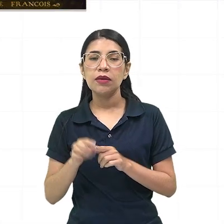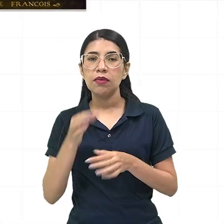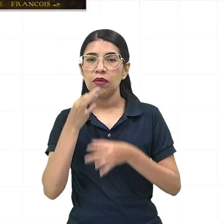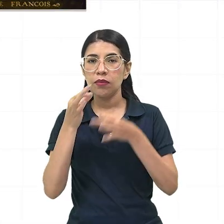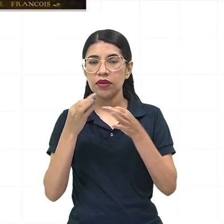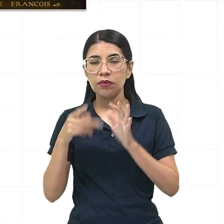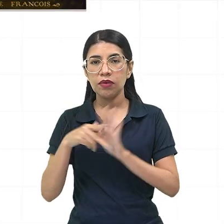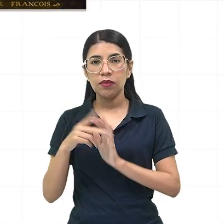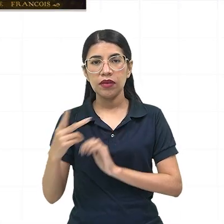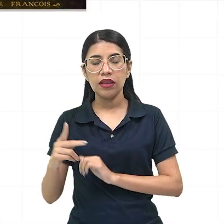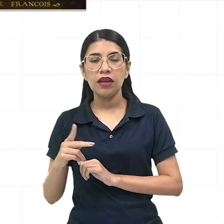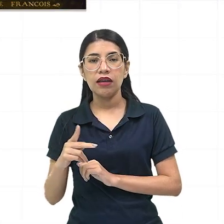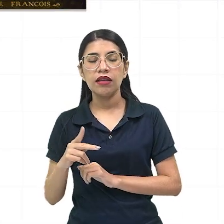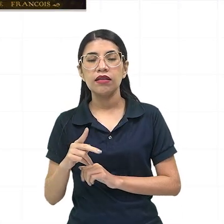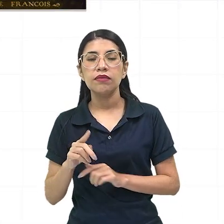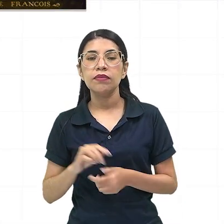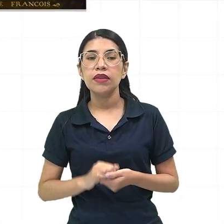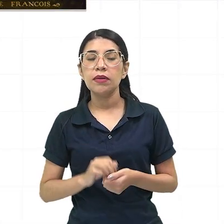sua